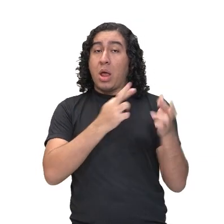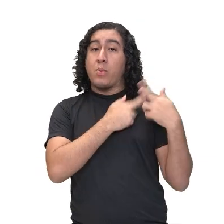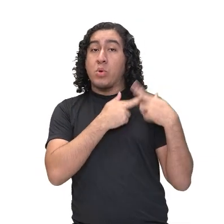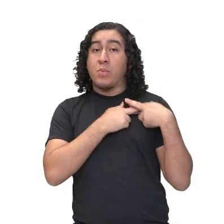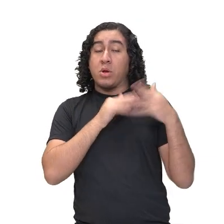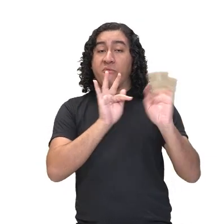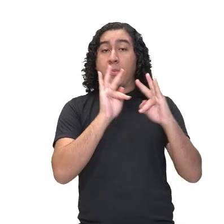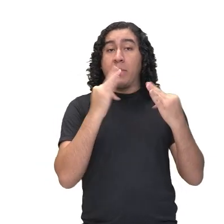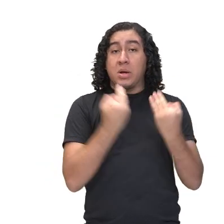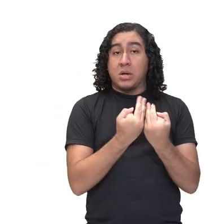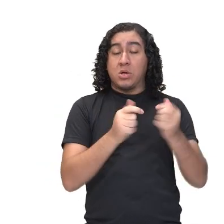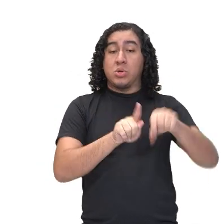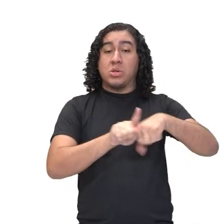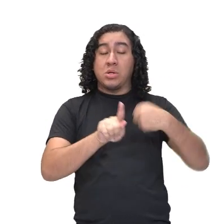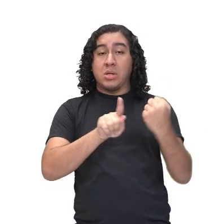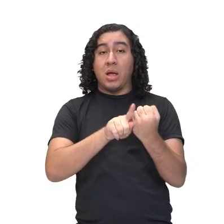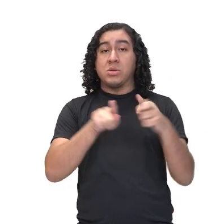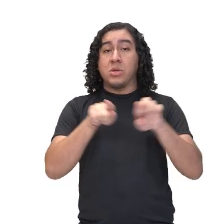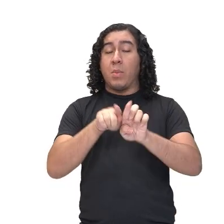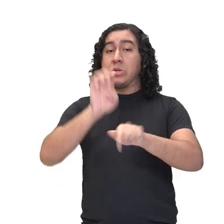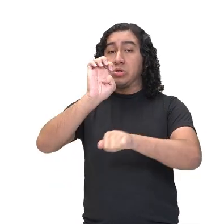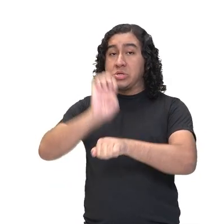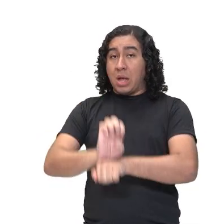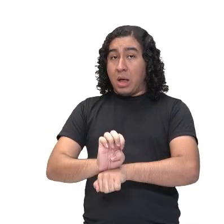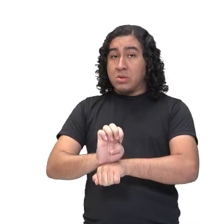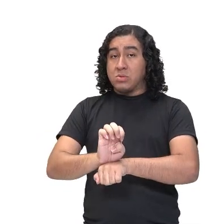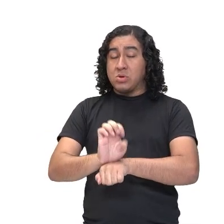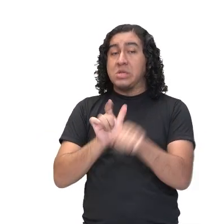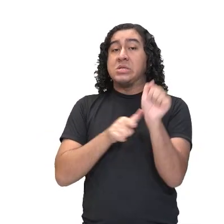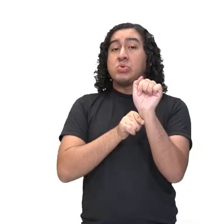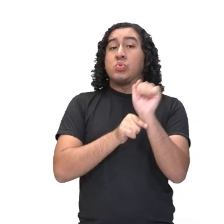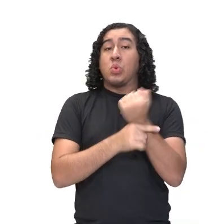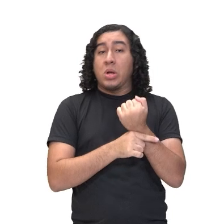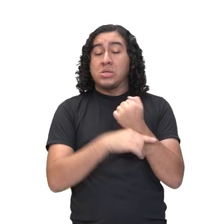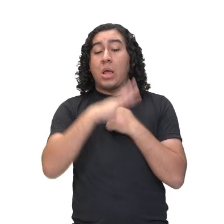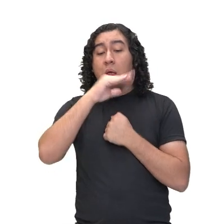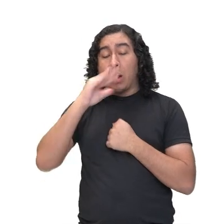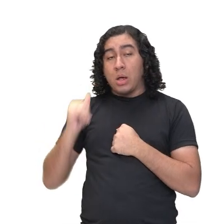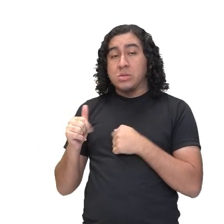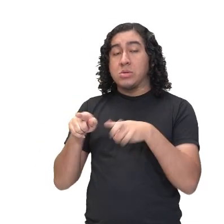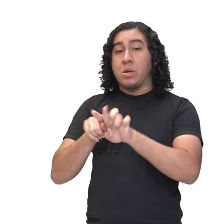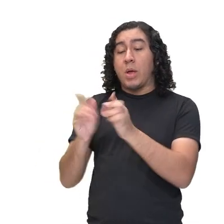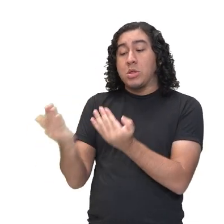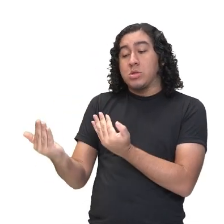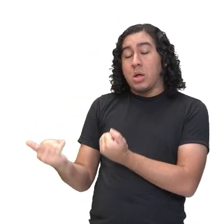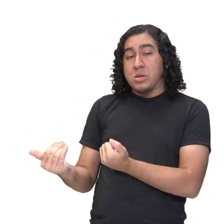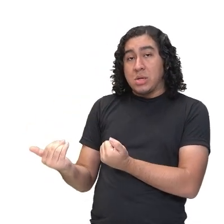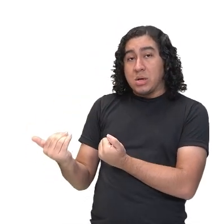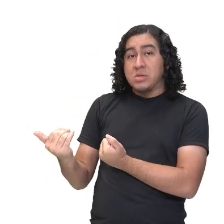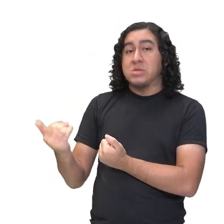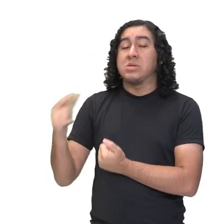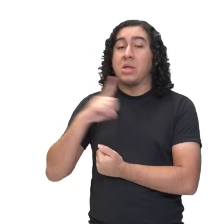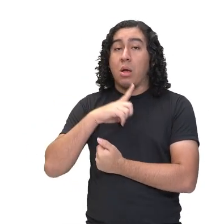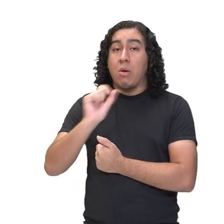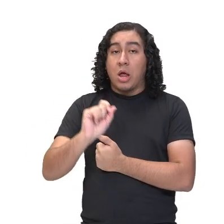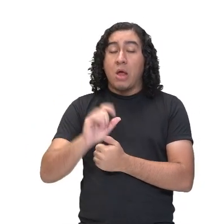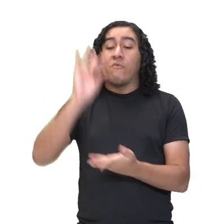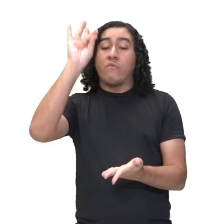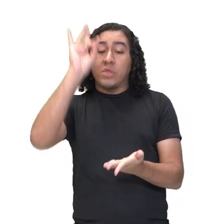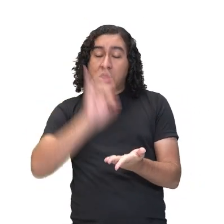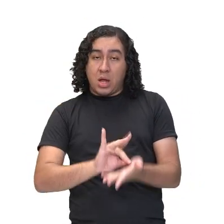da sociedade e do Estado assegurar à criança e ao adolescente, com